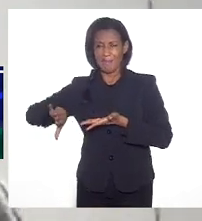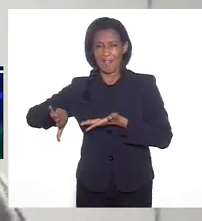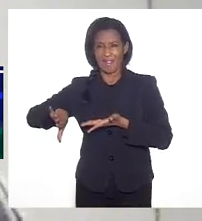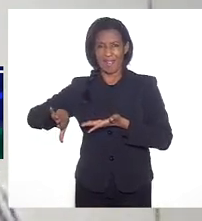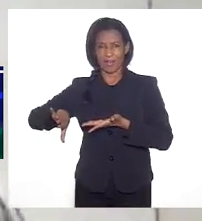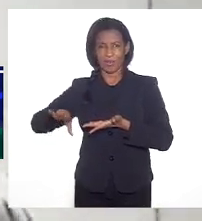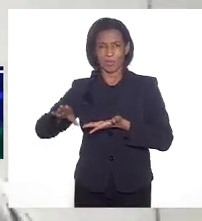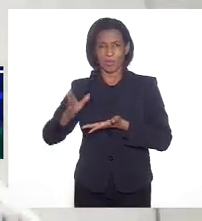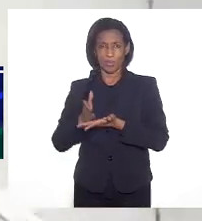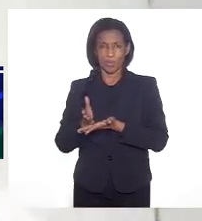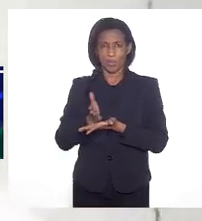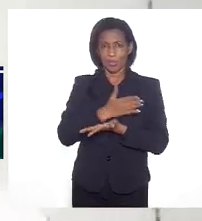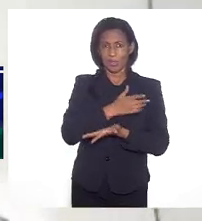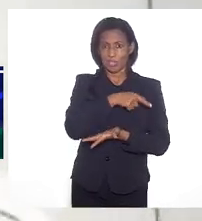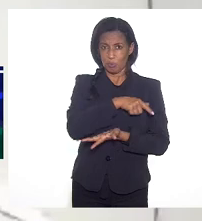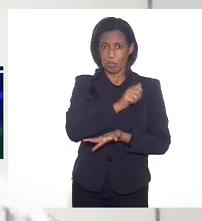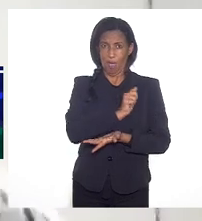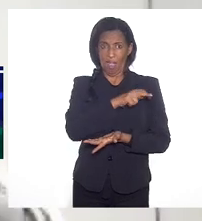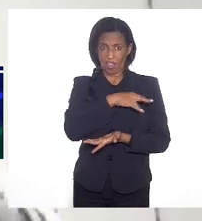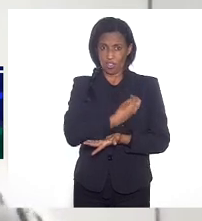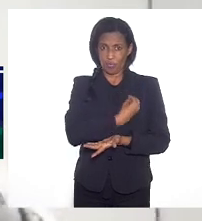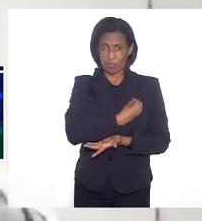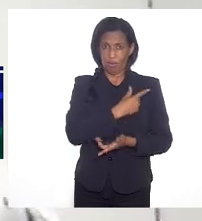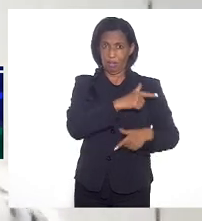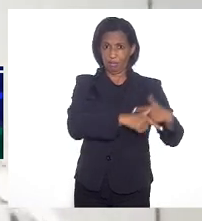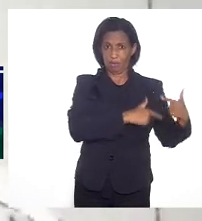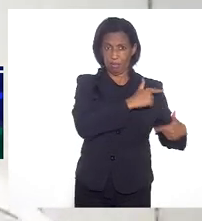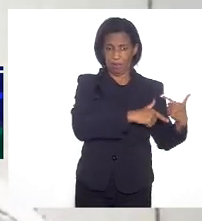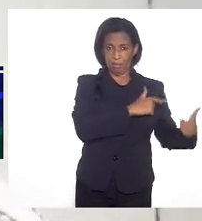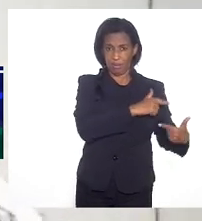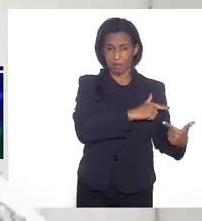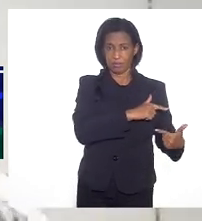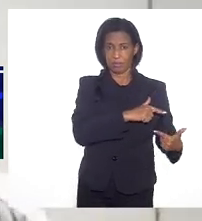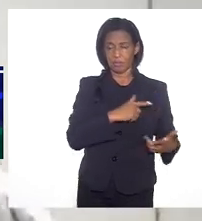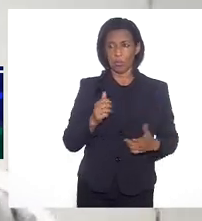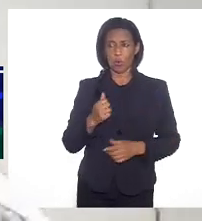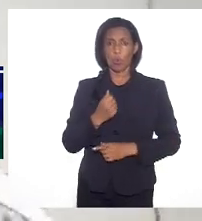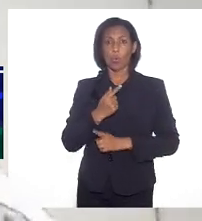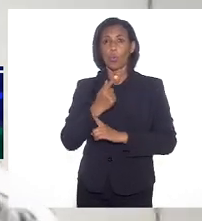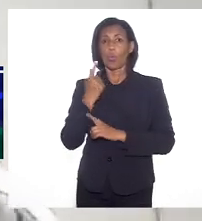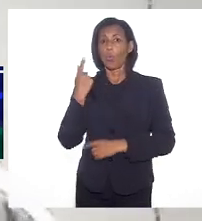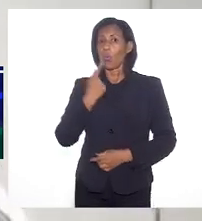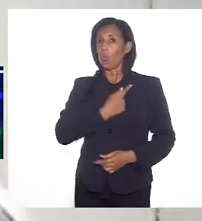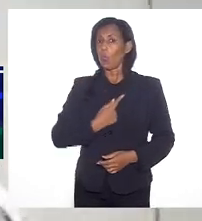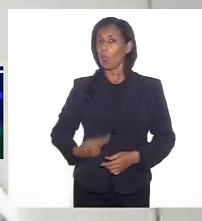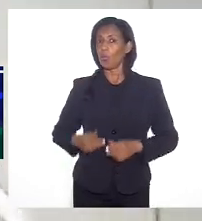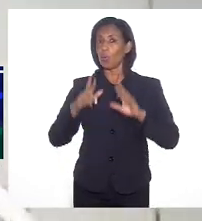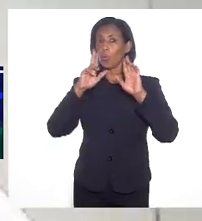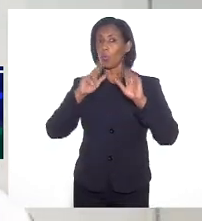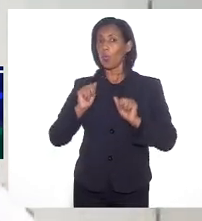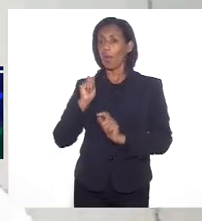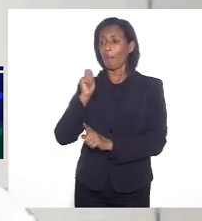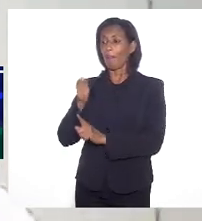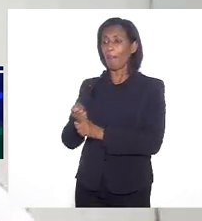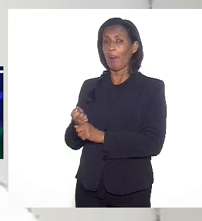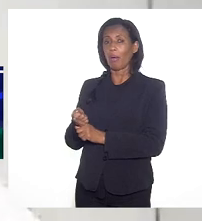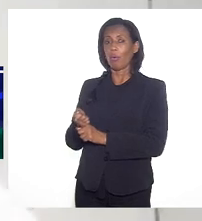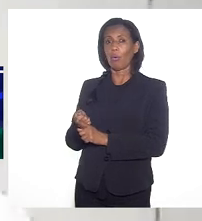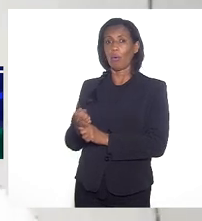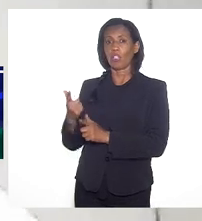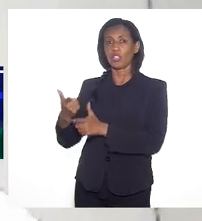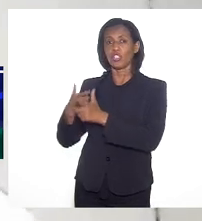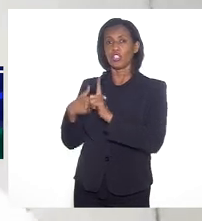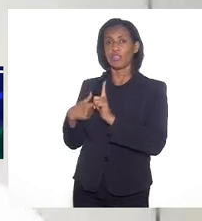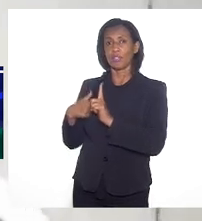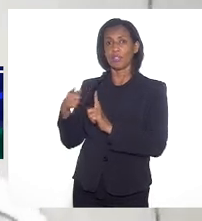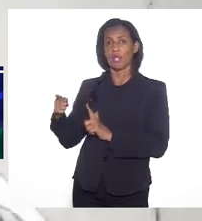públicos daqueles que estão da ativa o governo do Estado nunca pagou a sua dívida com os aposentados esse é